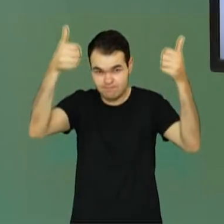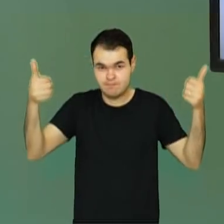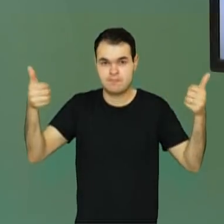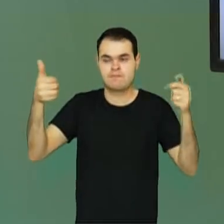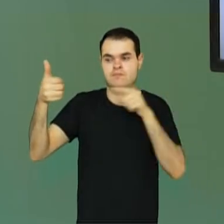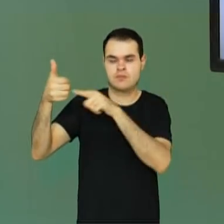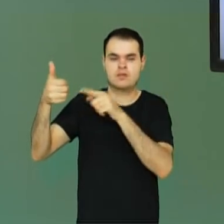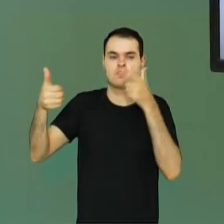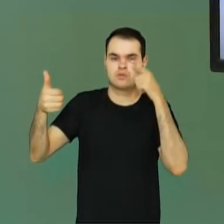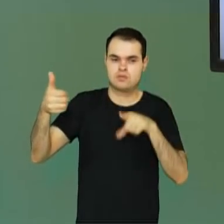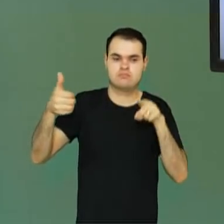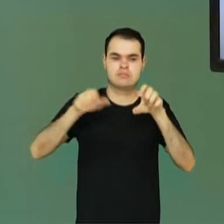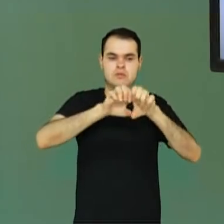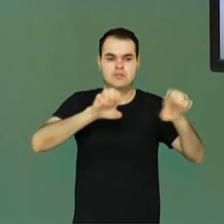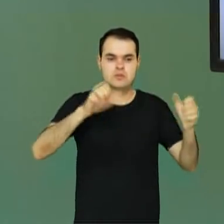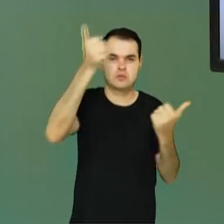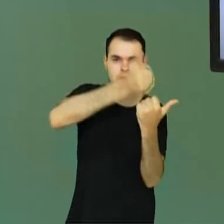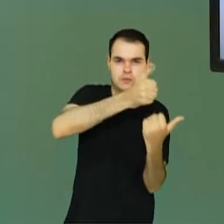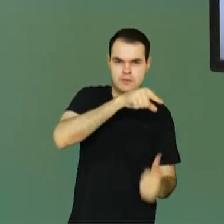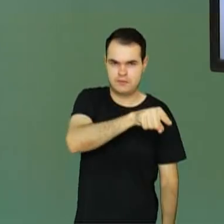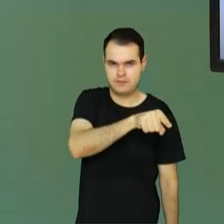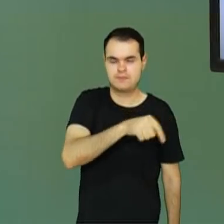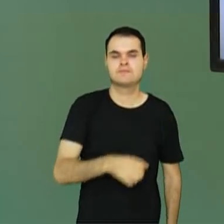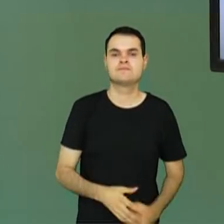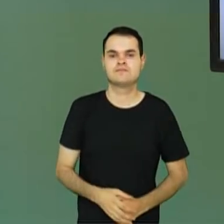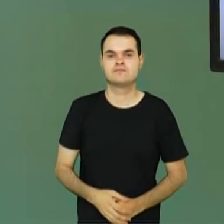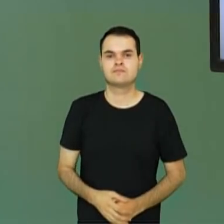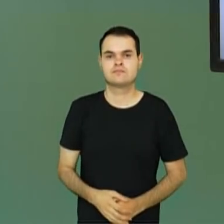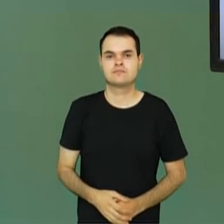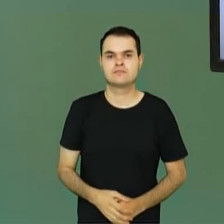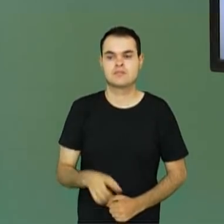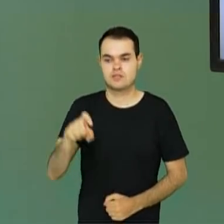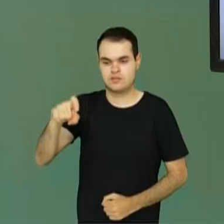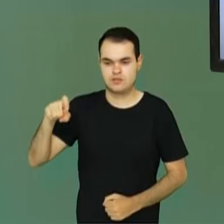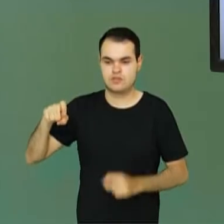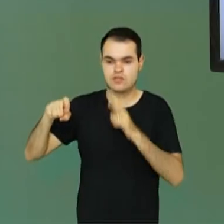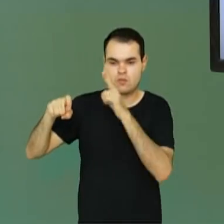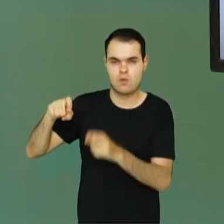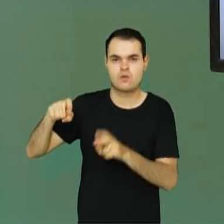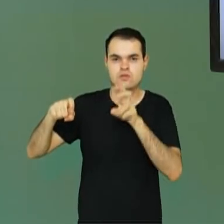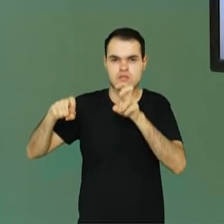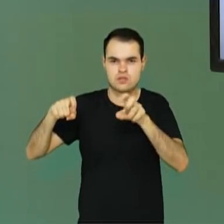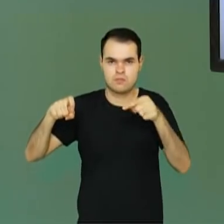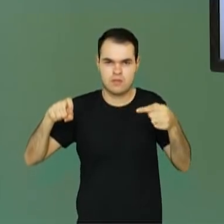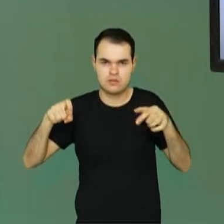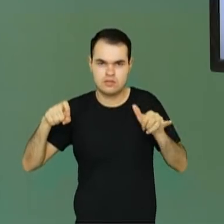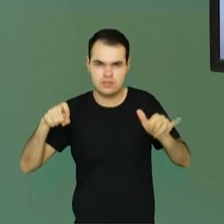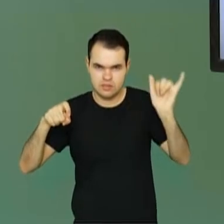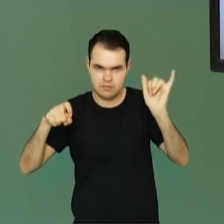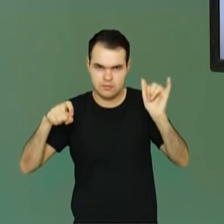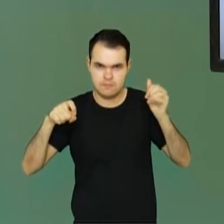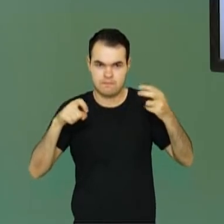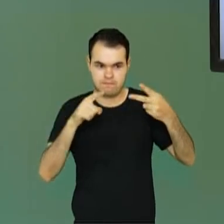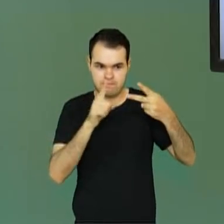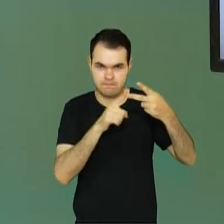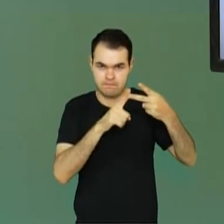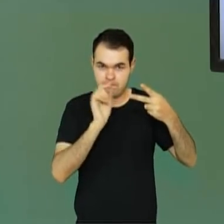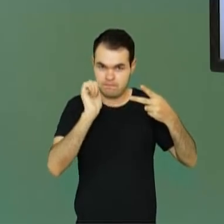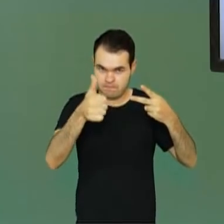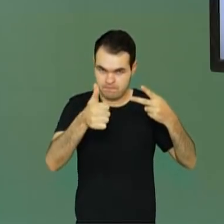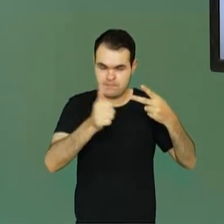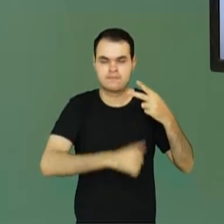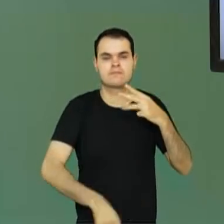obter uma equação de substituição. X igual a 5 menos y. Tranquilo? Então foi essa parte aqui que nós fizemos.